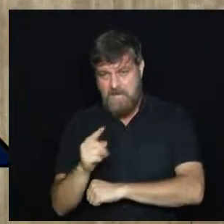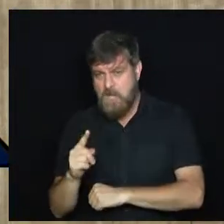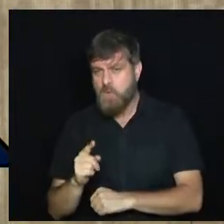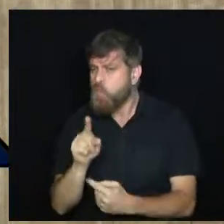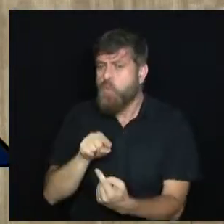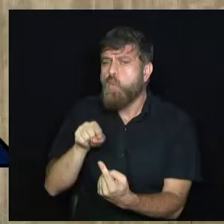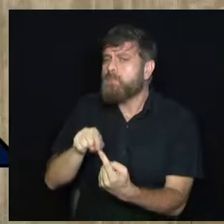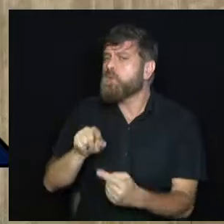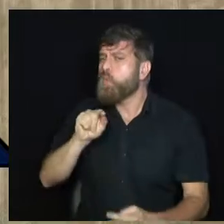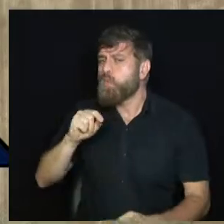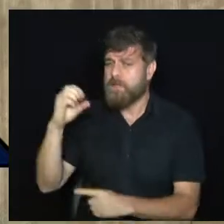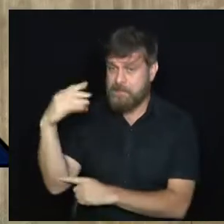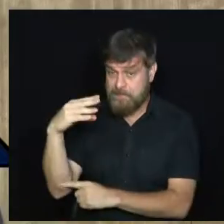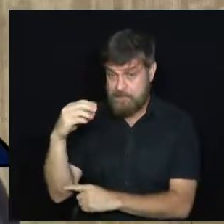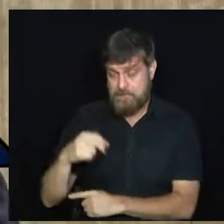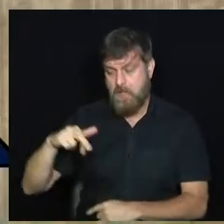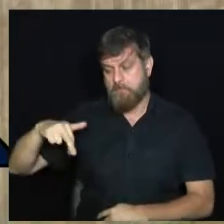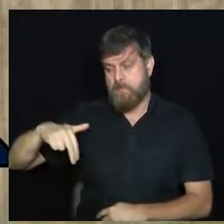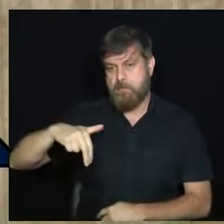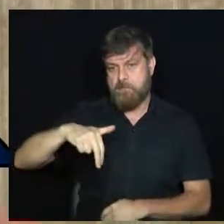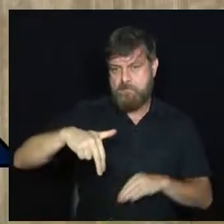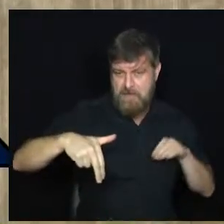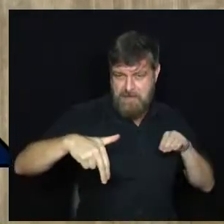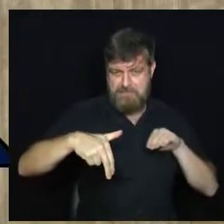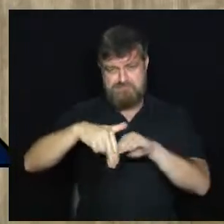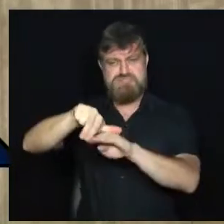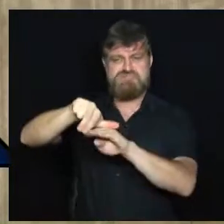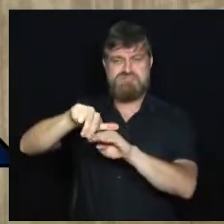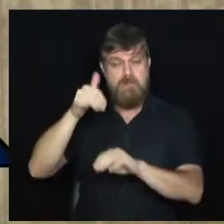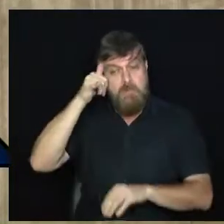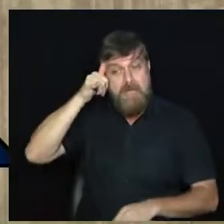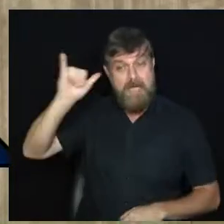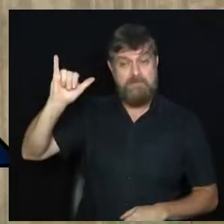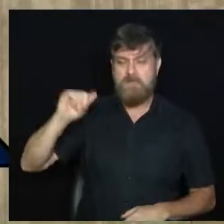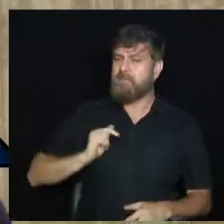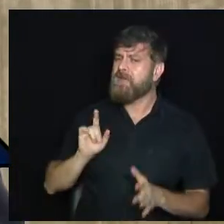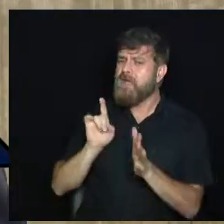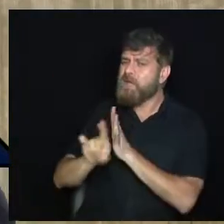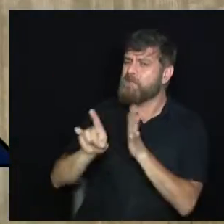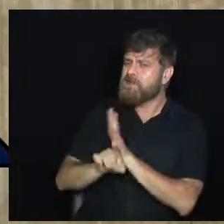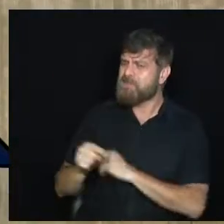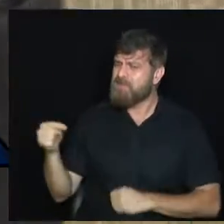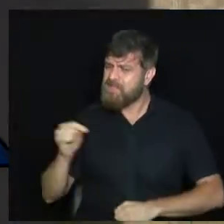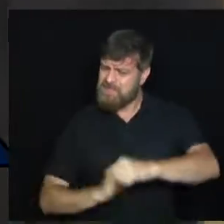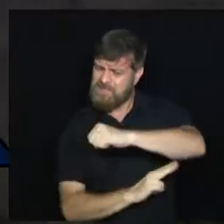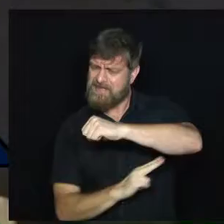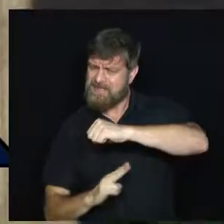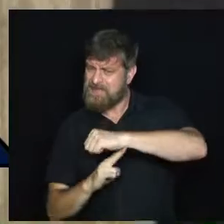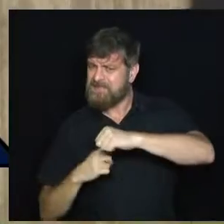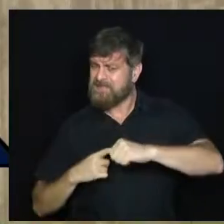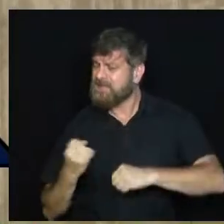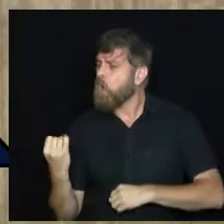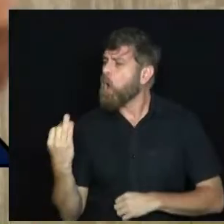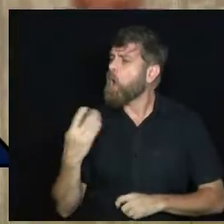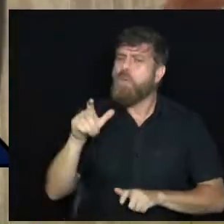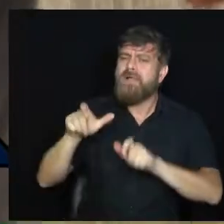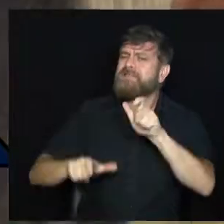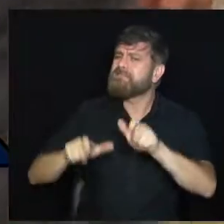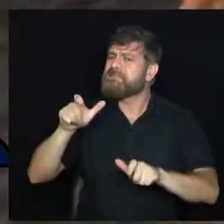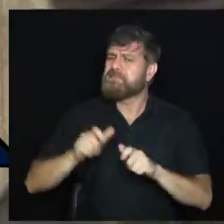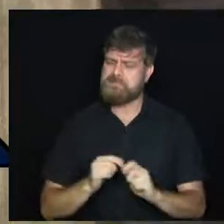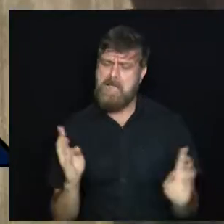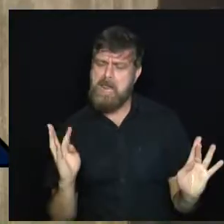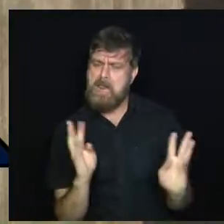para coibir atropelamentos, coisas desse tipo. Agora eu pergunto, se eles têm um levantamento de